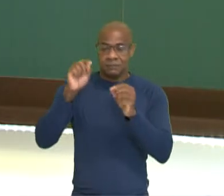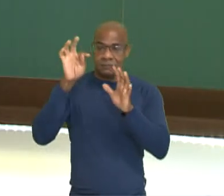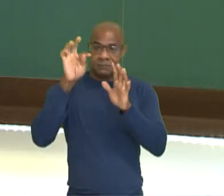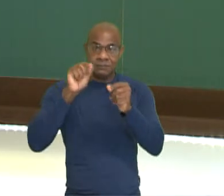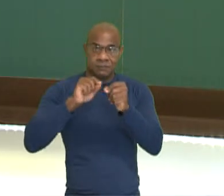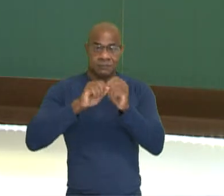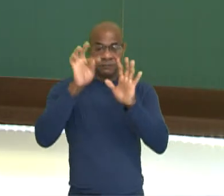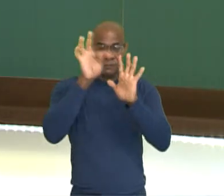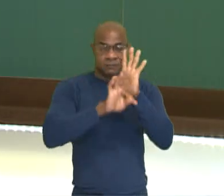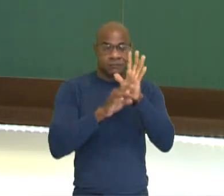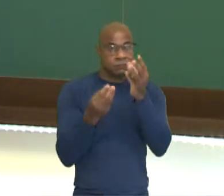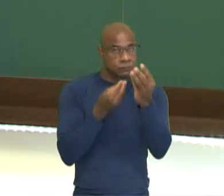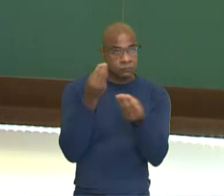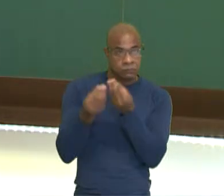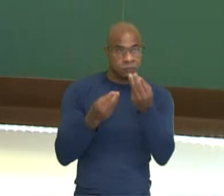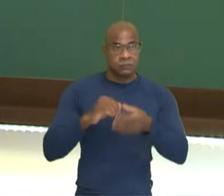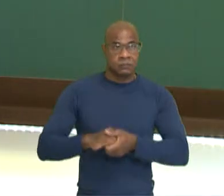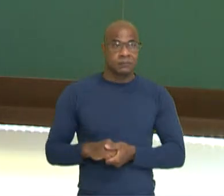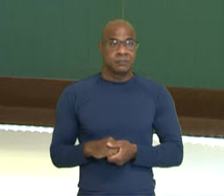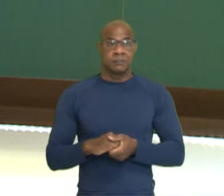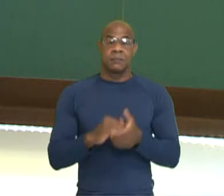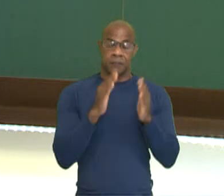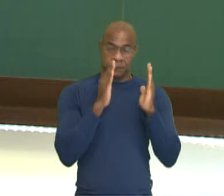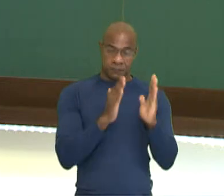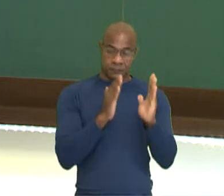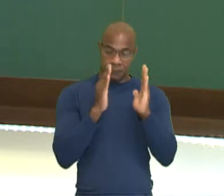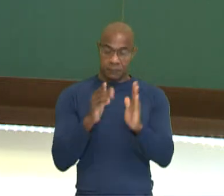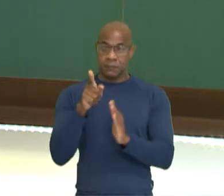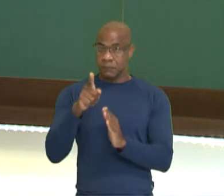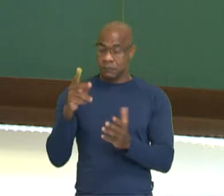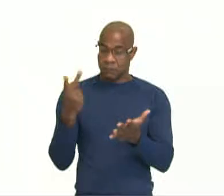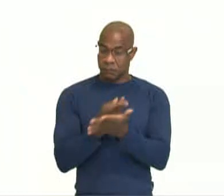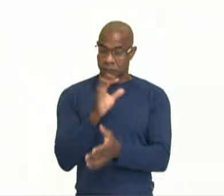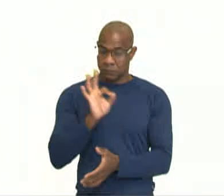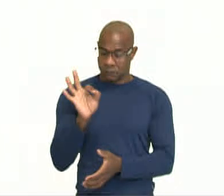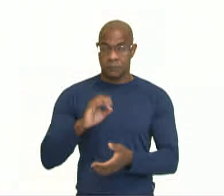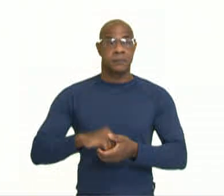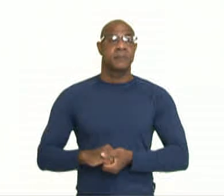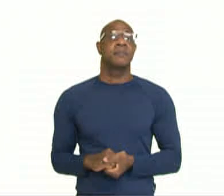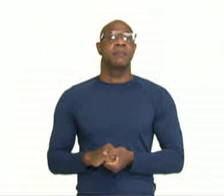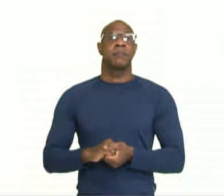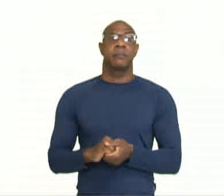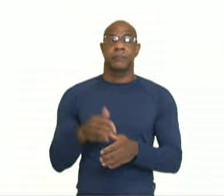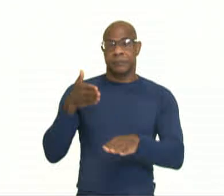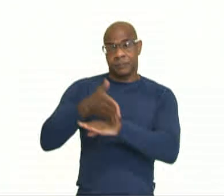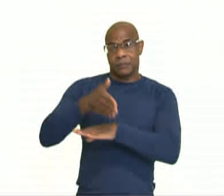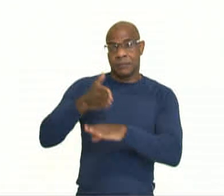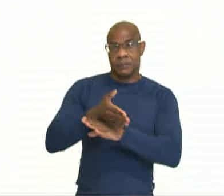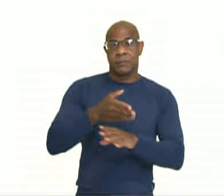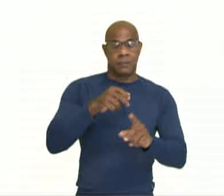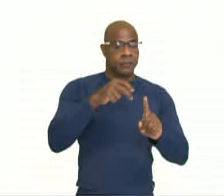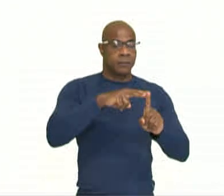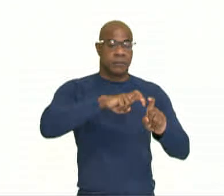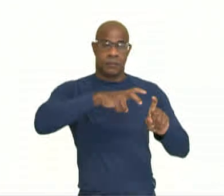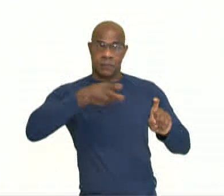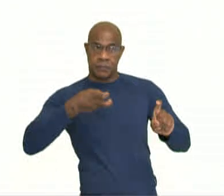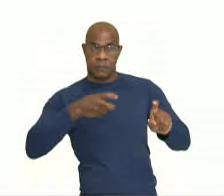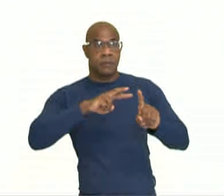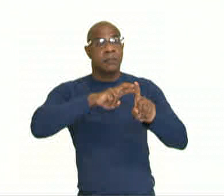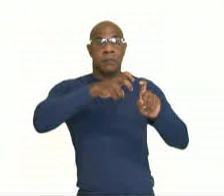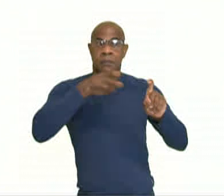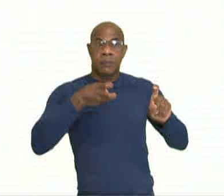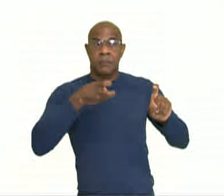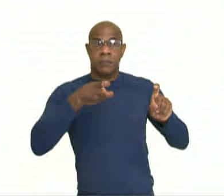será? Então, olha bem, passo a passo para você não errar. Acesse o aplicativo. Onde está o